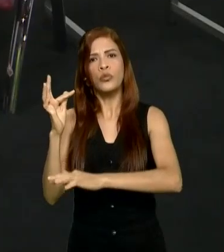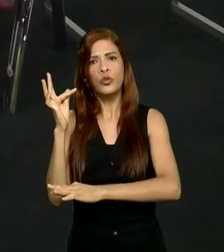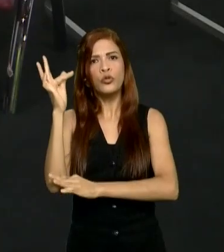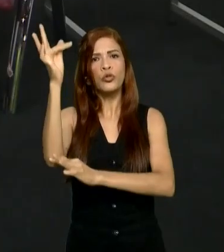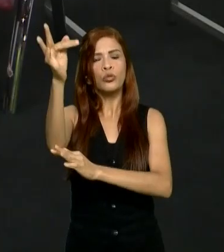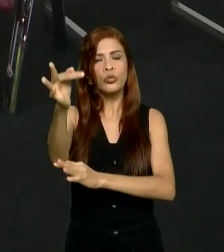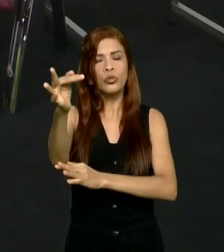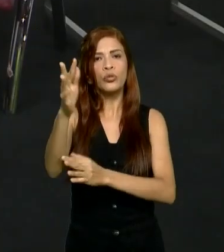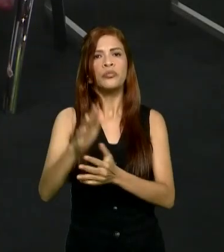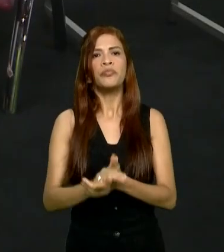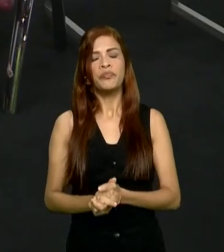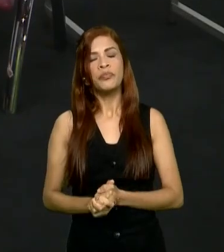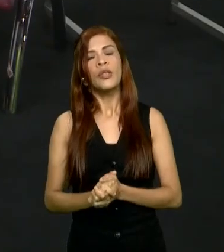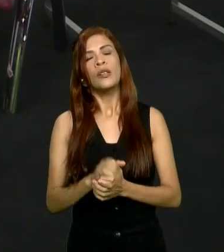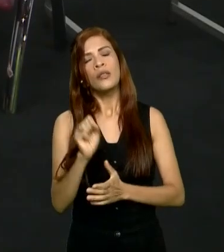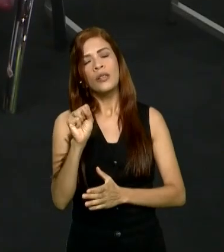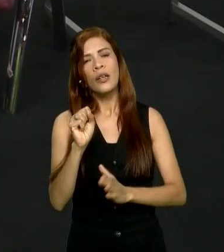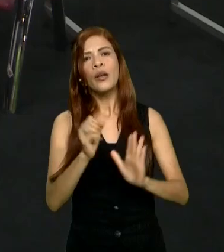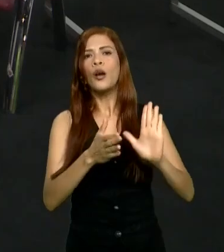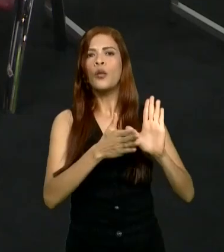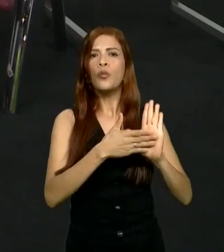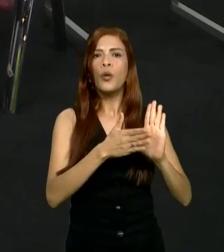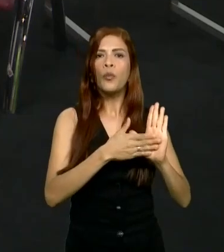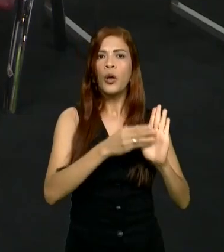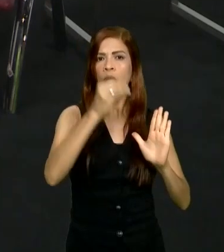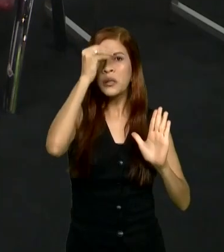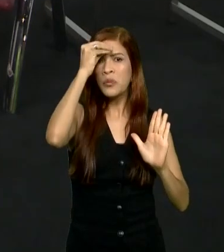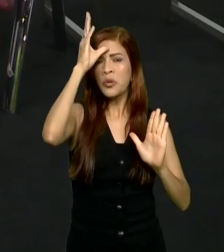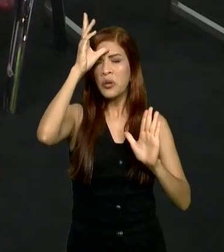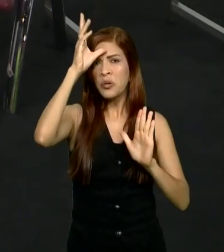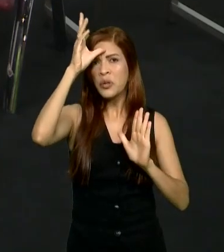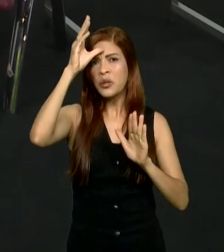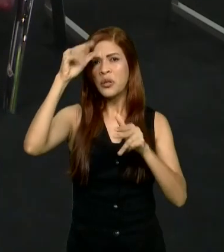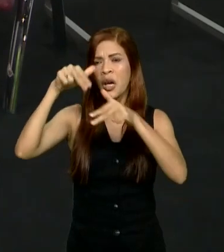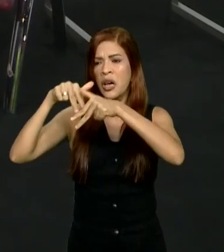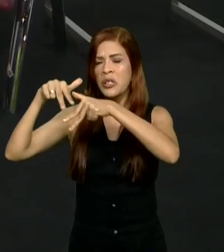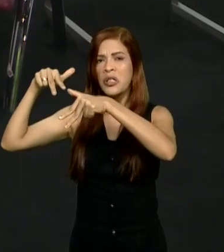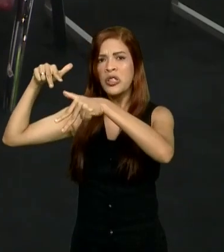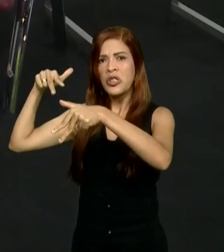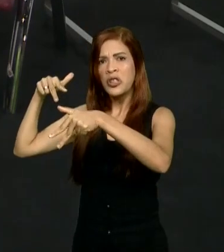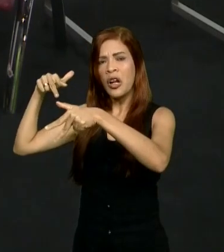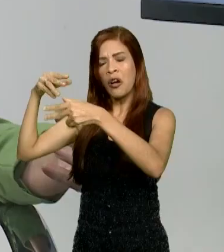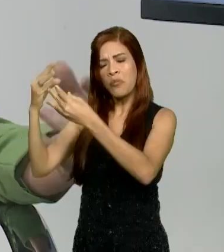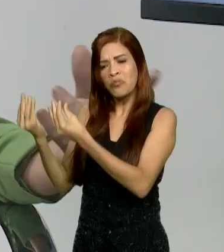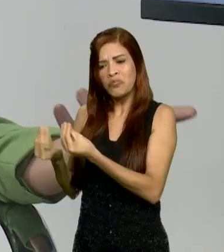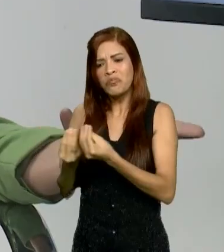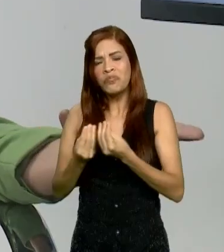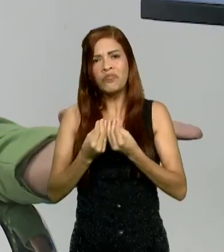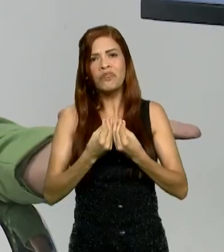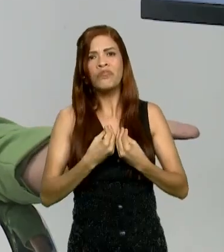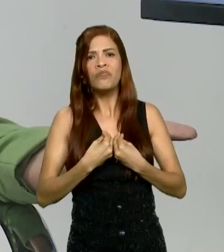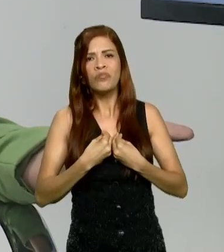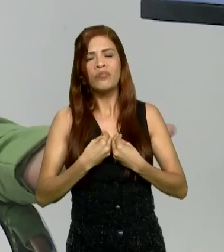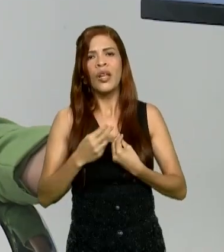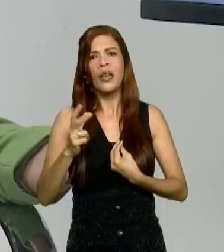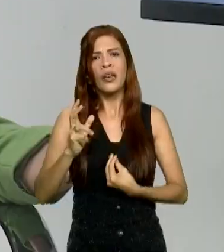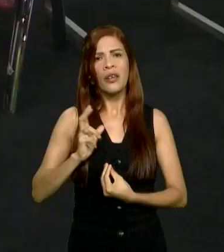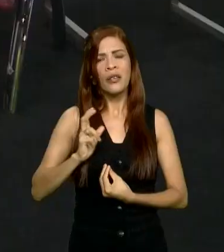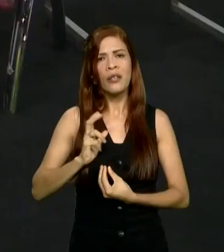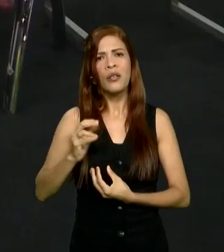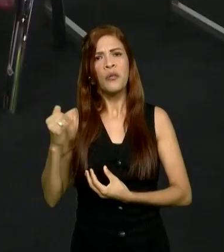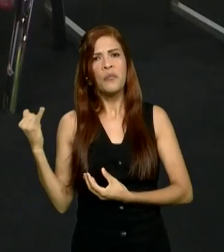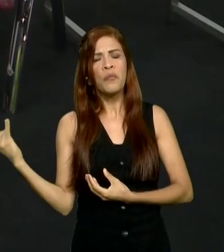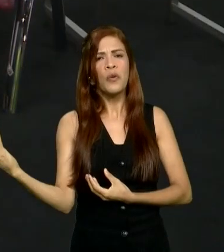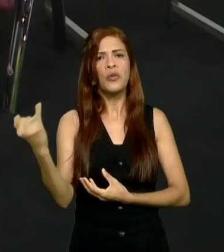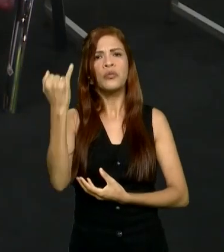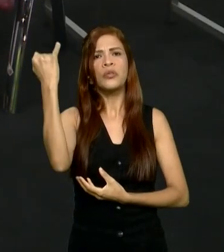você manter viva essa sabedoria ancestral, não é? Que é tão rica e é tão importante. E